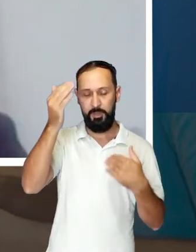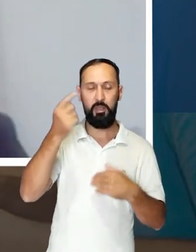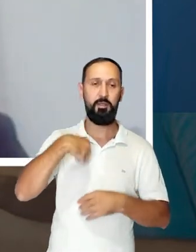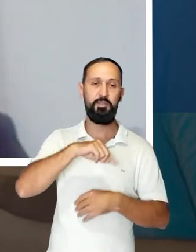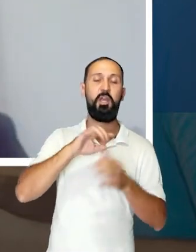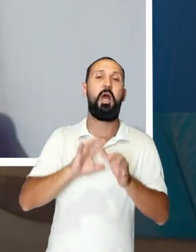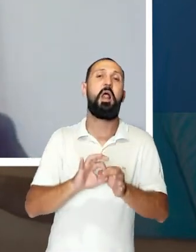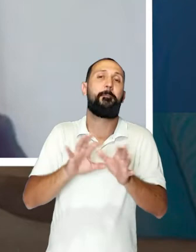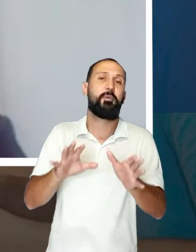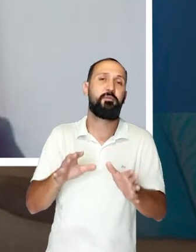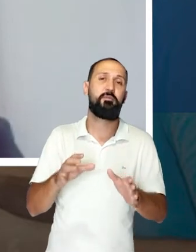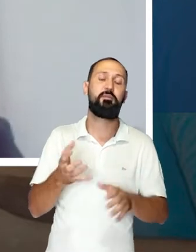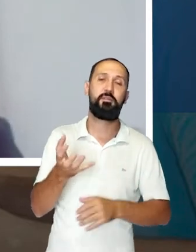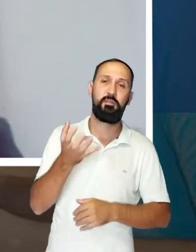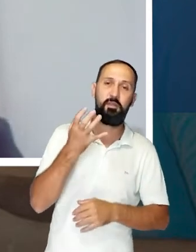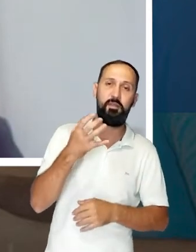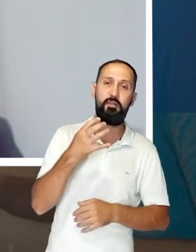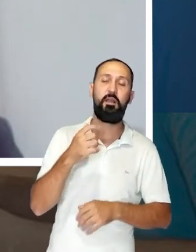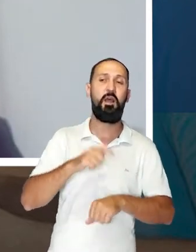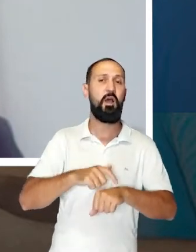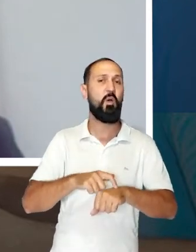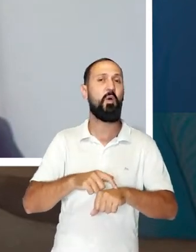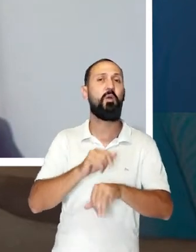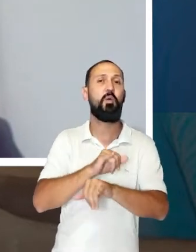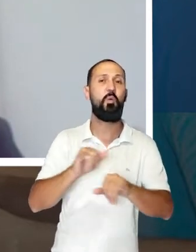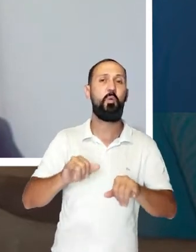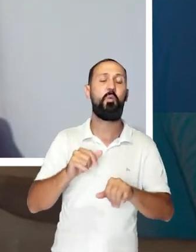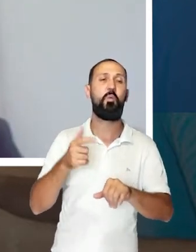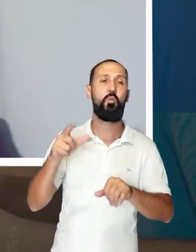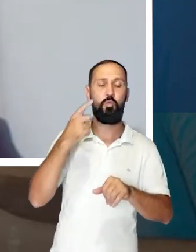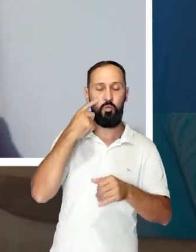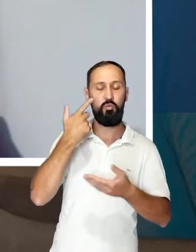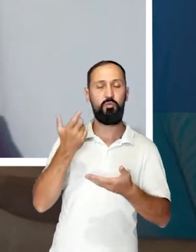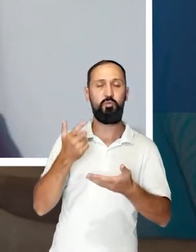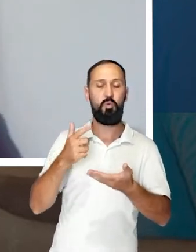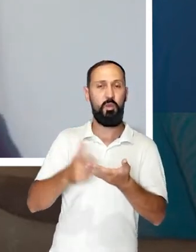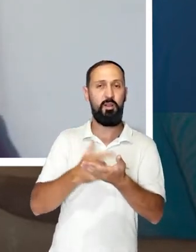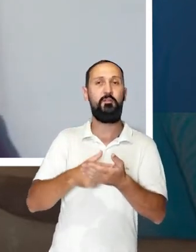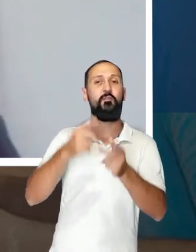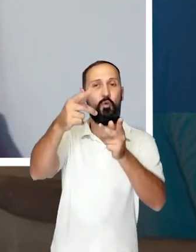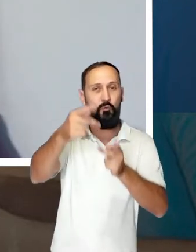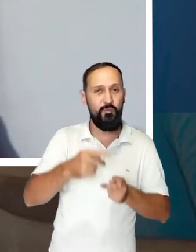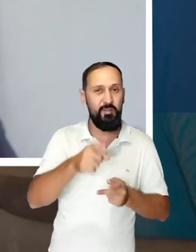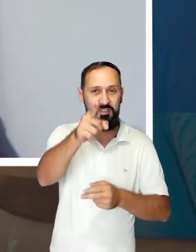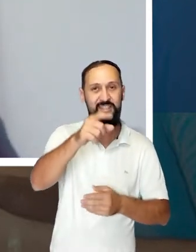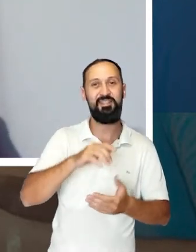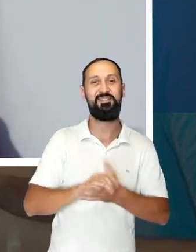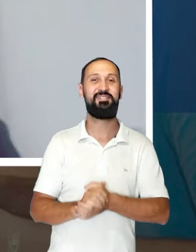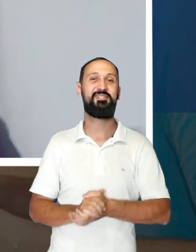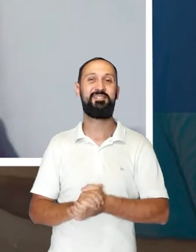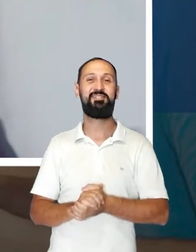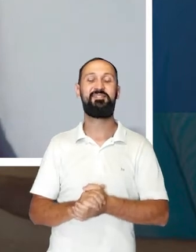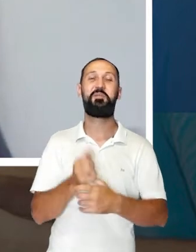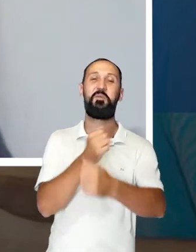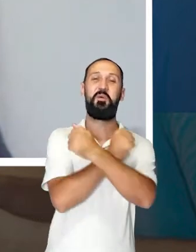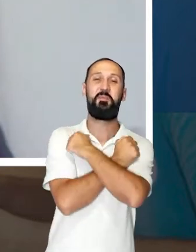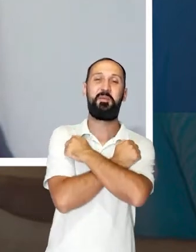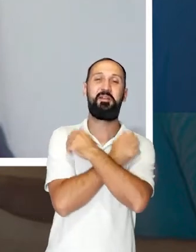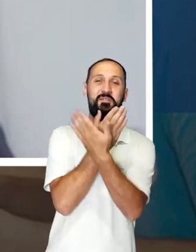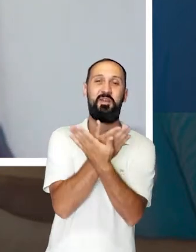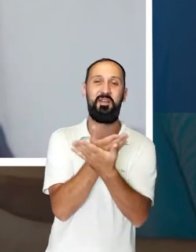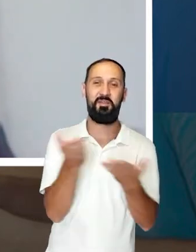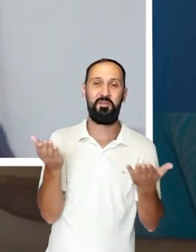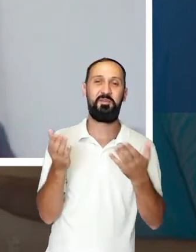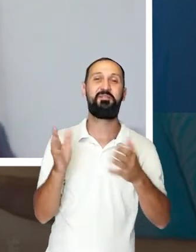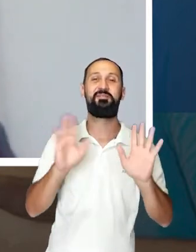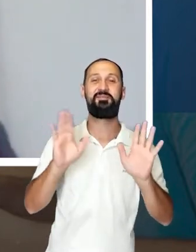uma vez, obrigado, estamos à disposição, querendo, assim que lançar os próximos, com certeza eu vou te convidar, né? E um forte